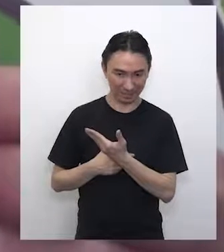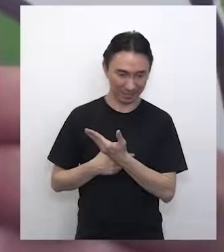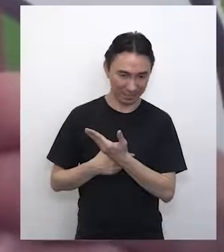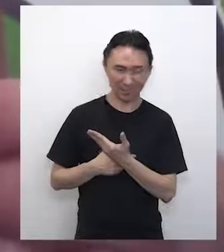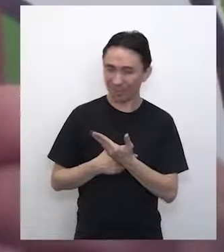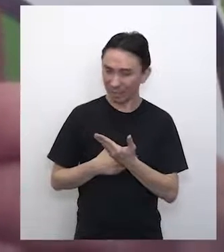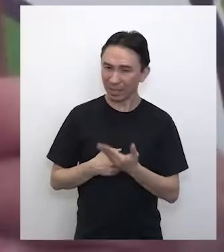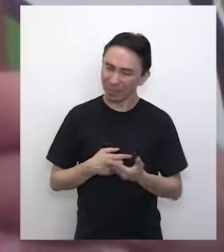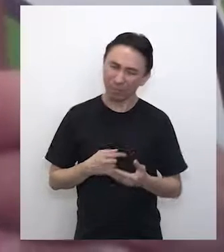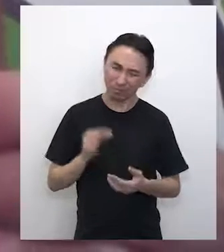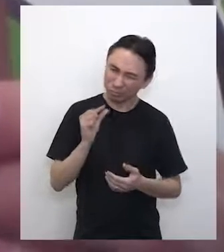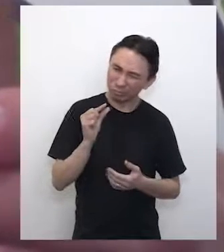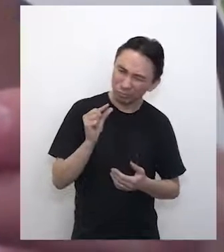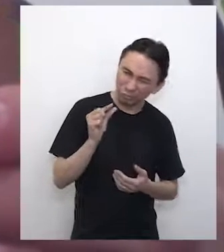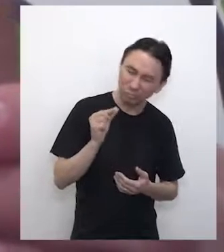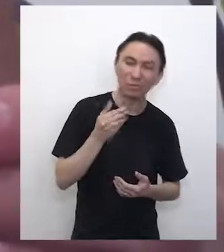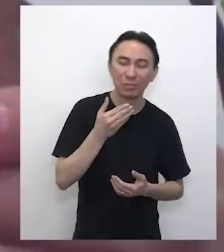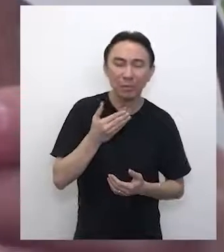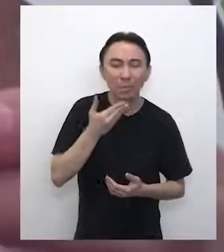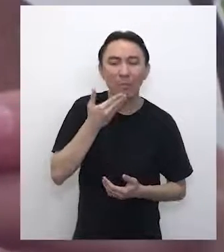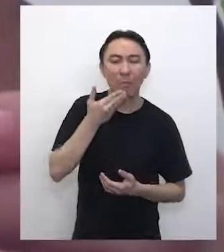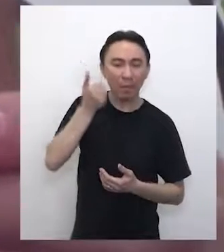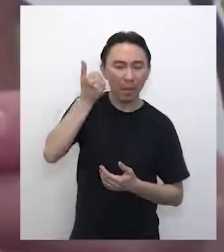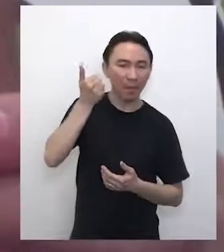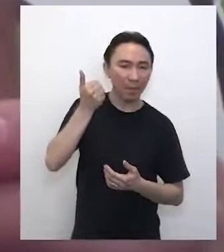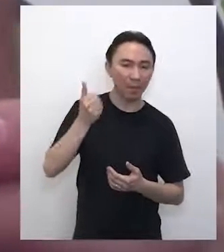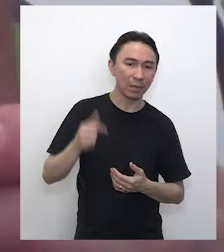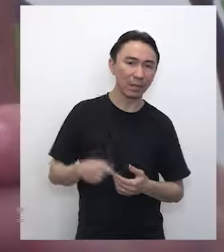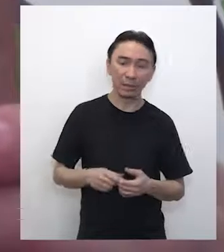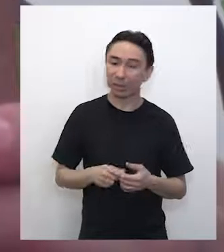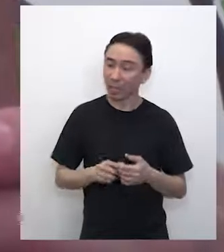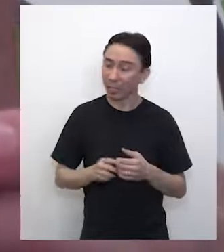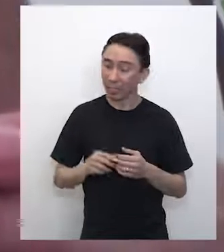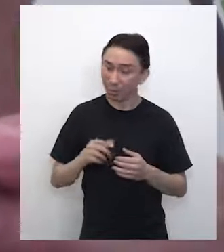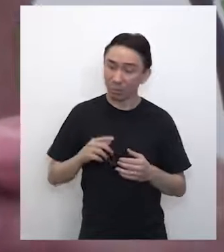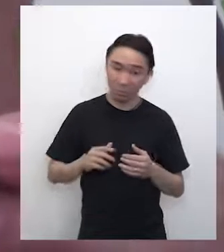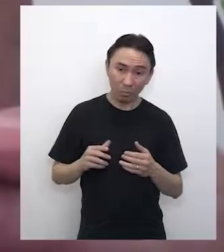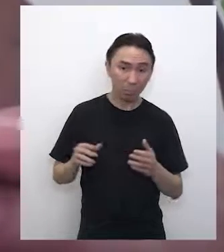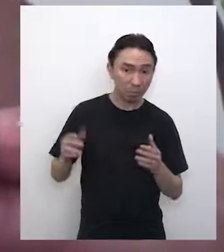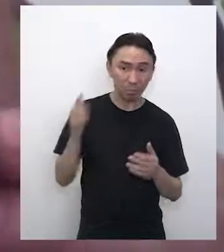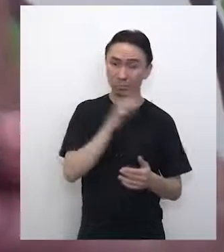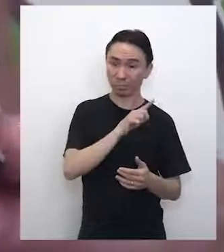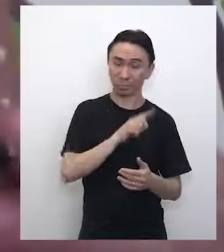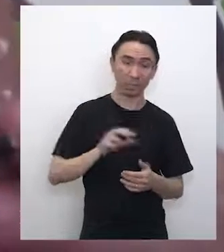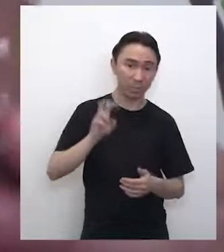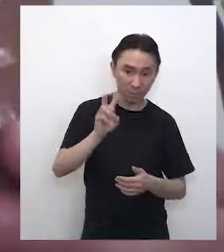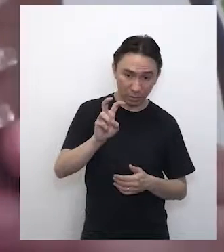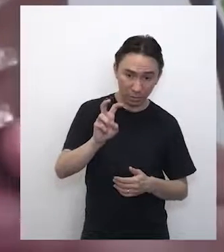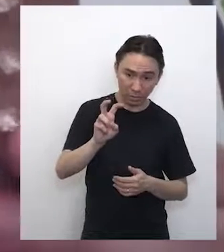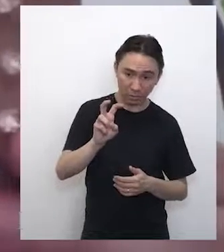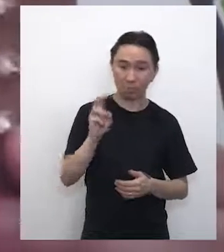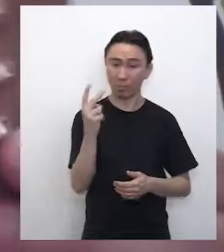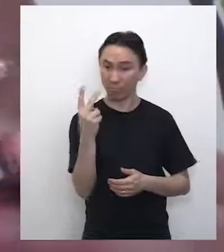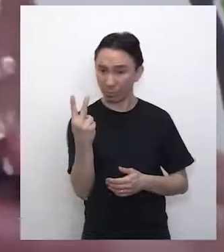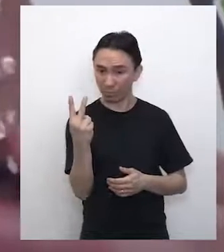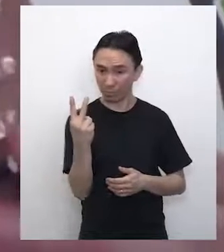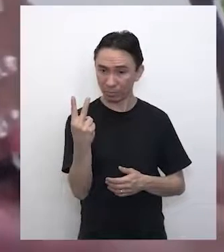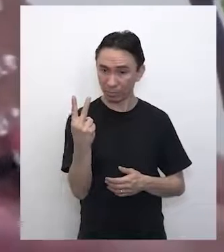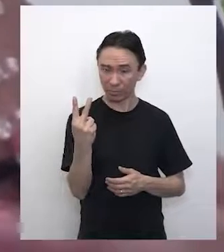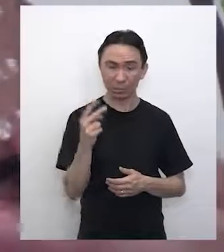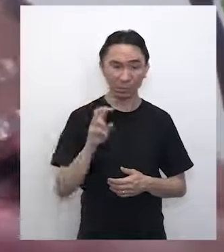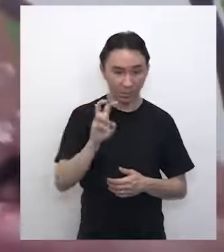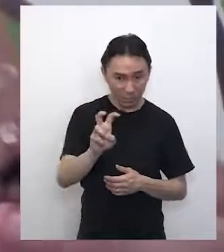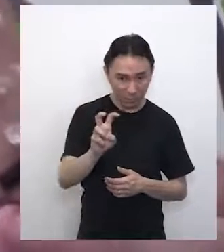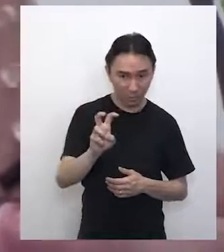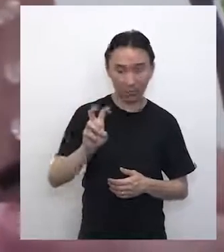pouquinho melhor, né? Ela chegou até 5 volts de tensão. Tá? A corrente é um pouquinho